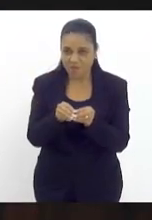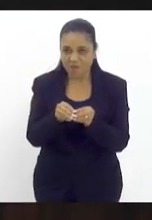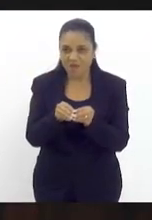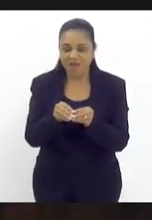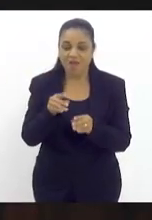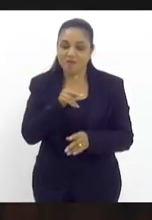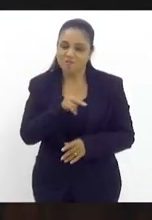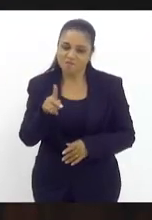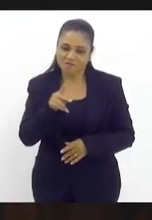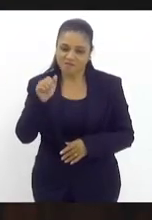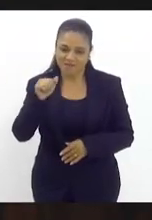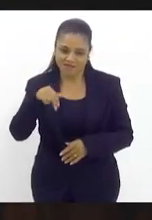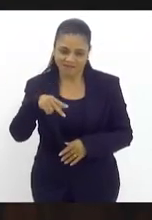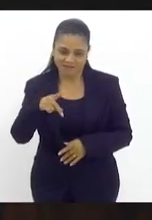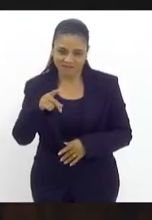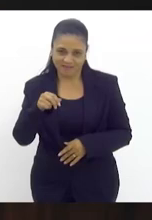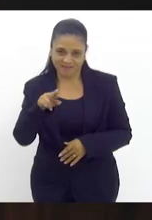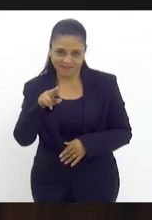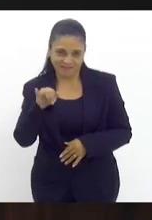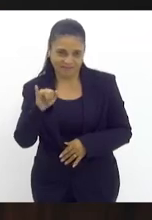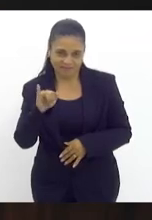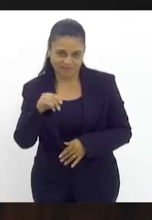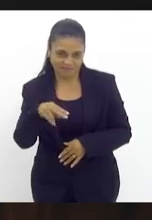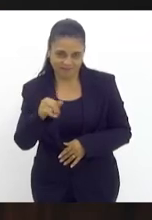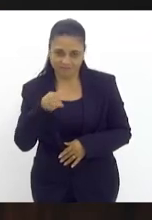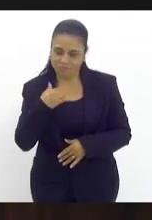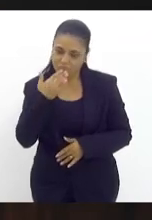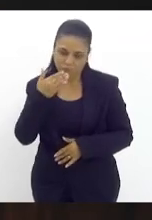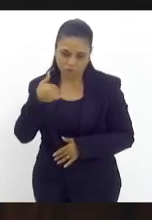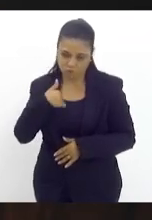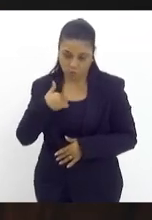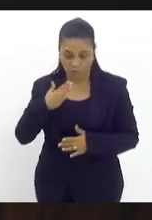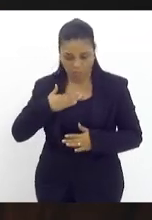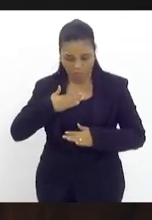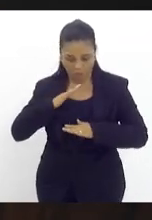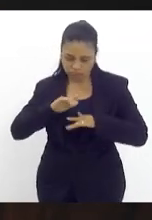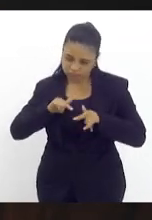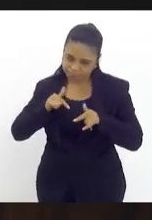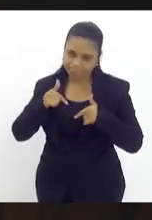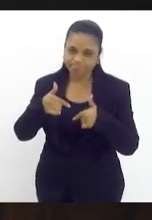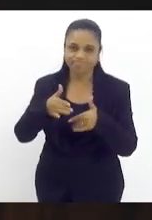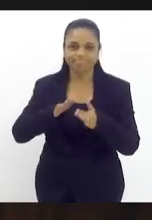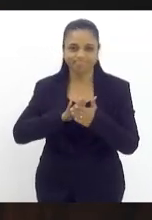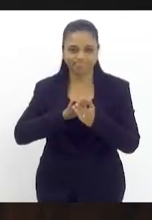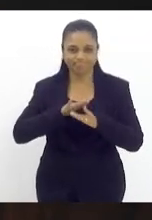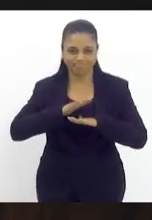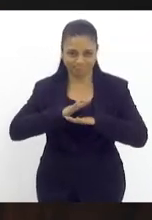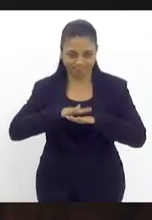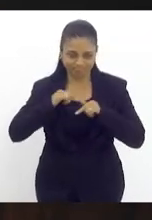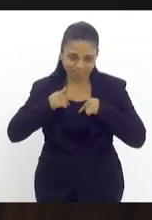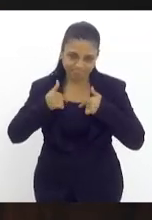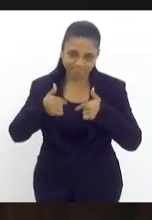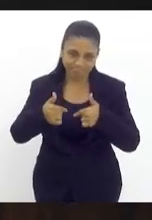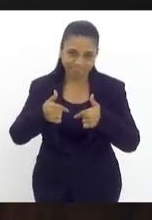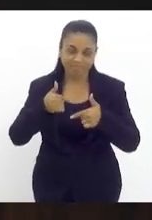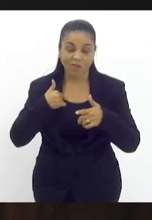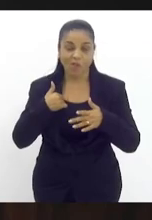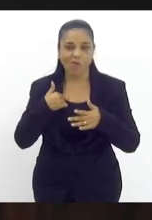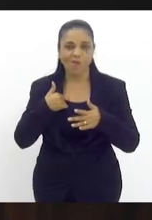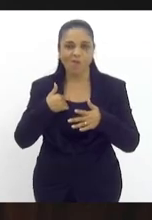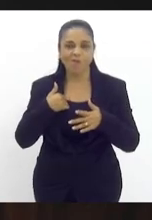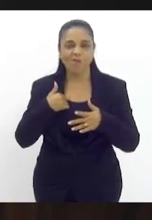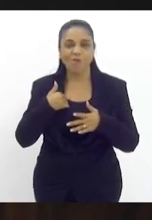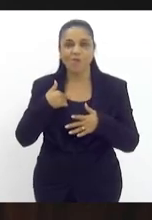Adriana, ela não me pediu. É por iniciativa própria. E até porque, ouvindo tanto